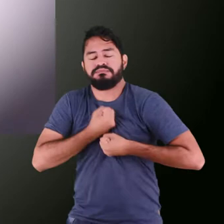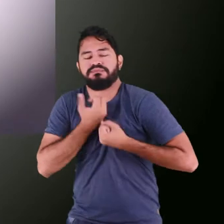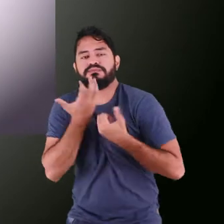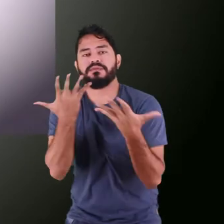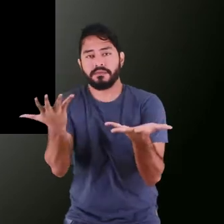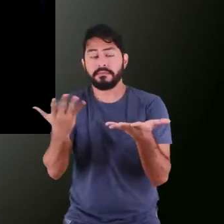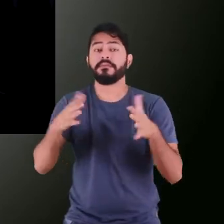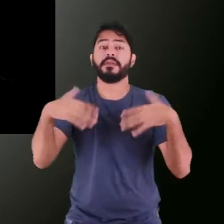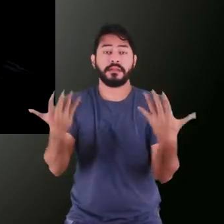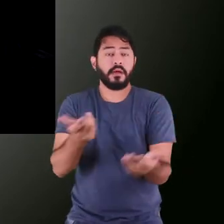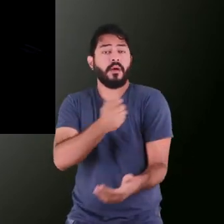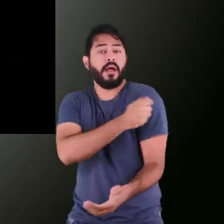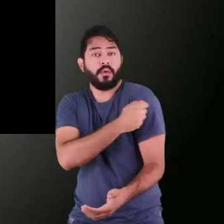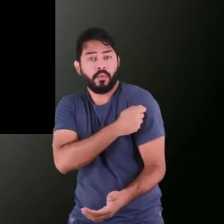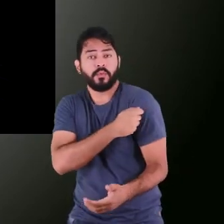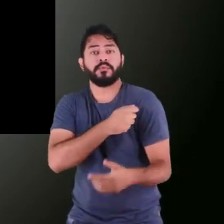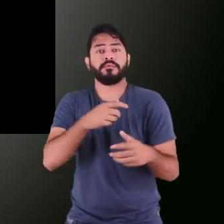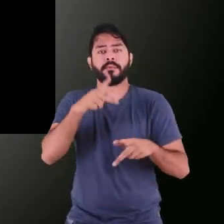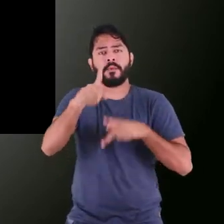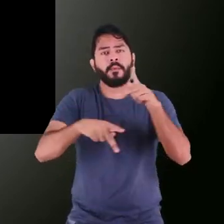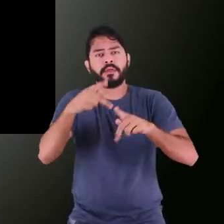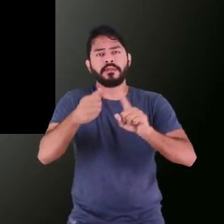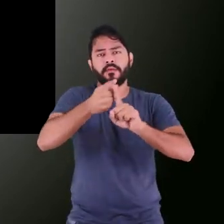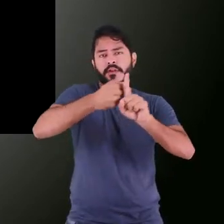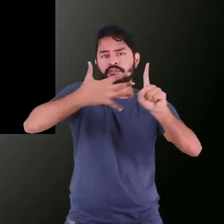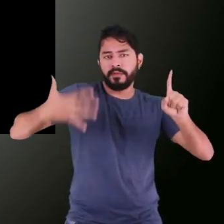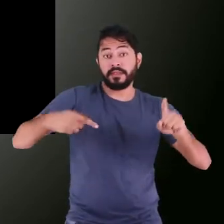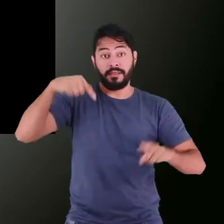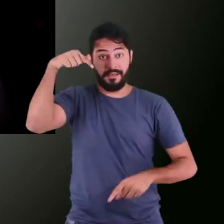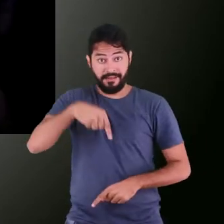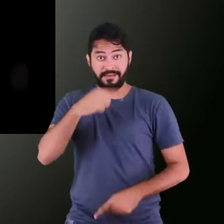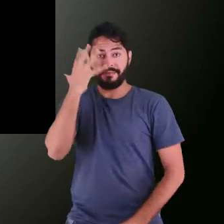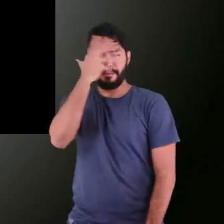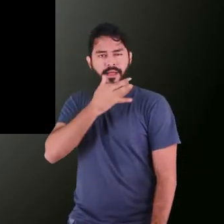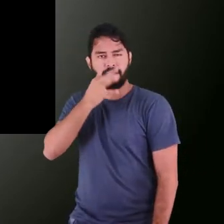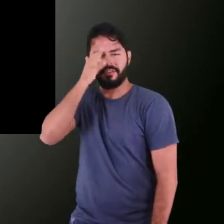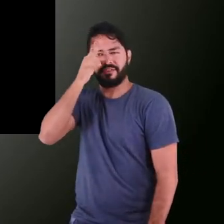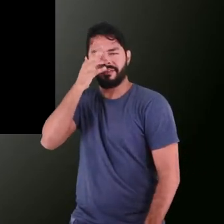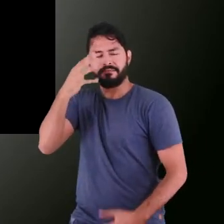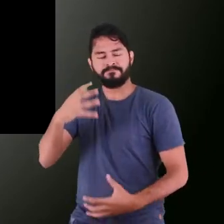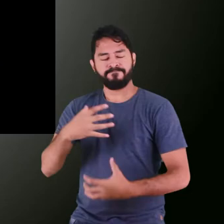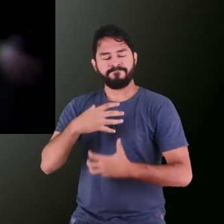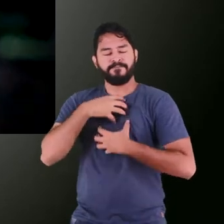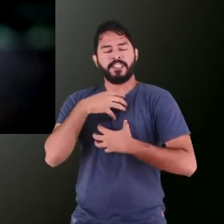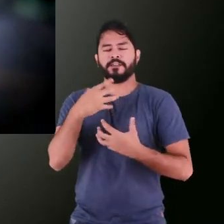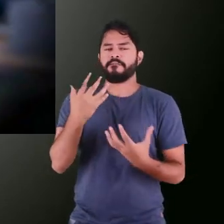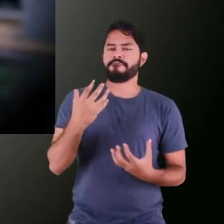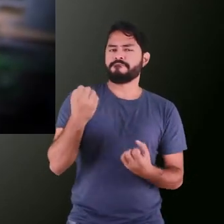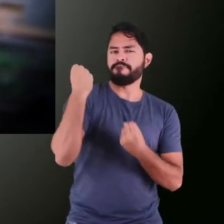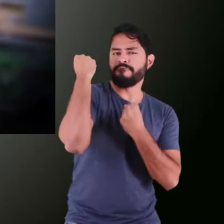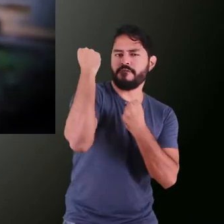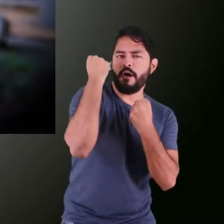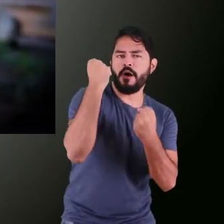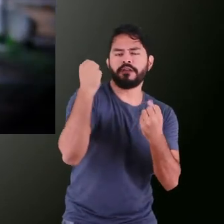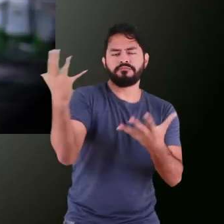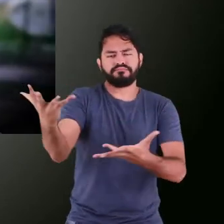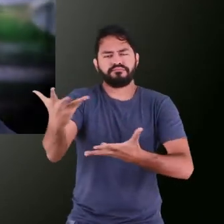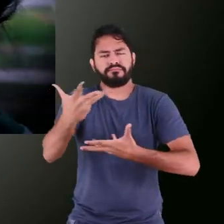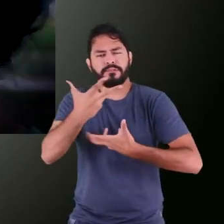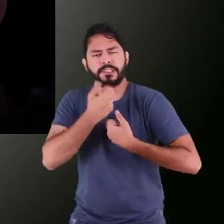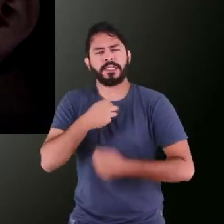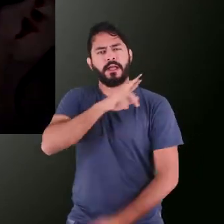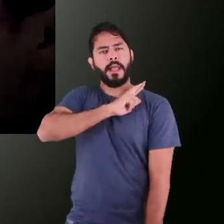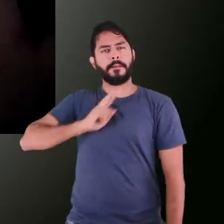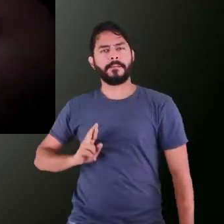diferenças trazem, né? Então, estudantes, a população LGBT, de uma maneira geral, aqui em Belo Jardim, se sente